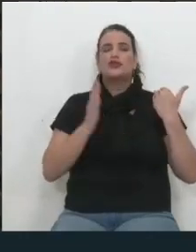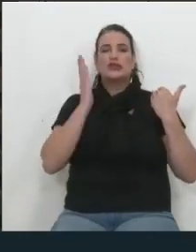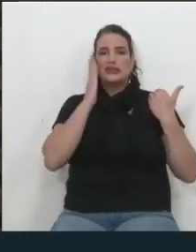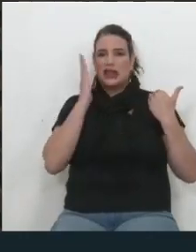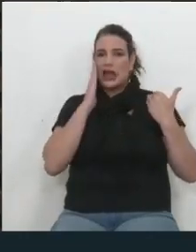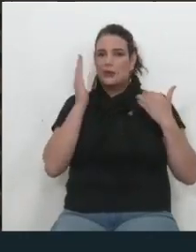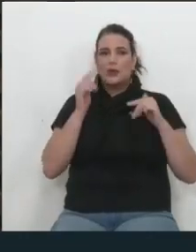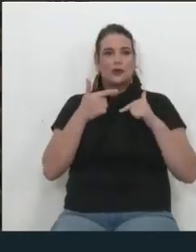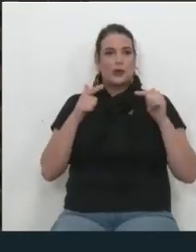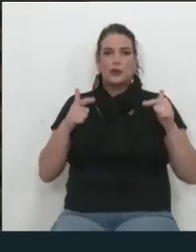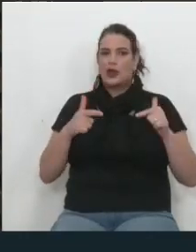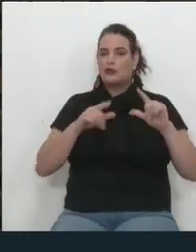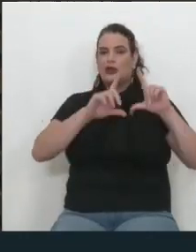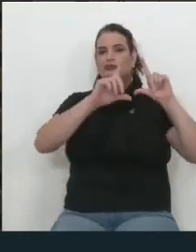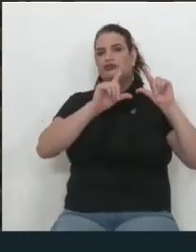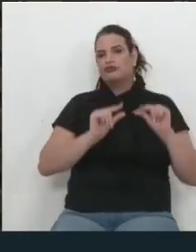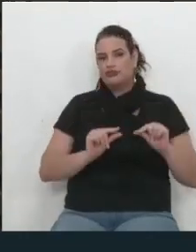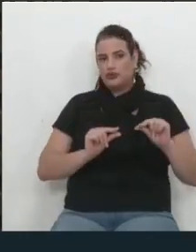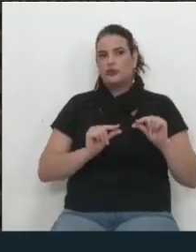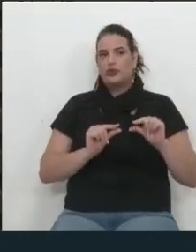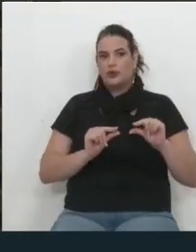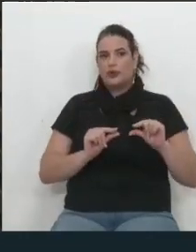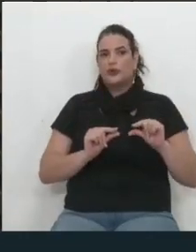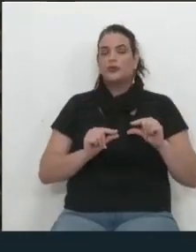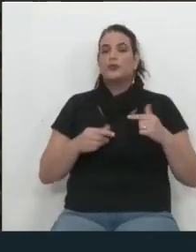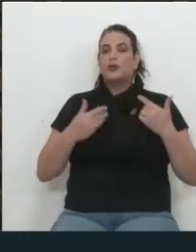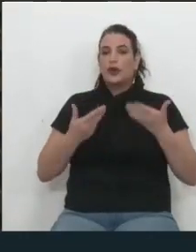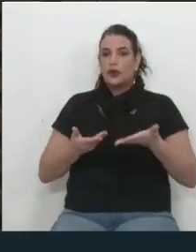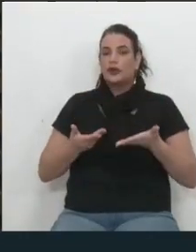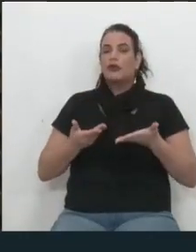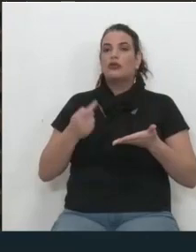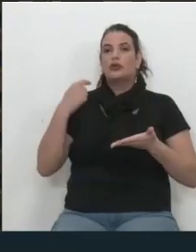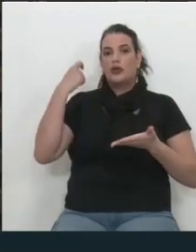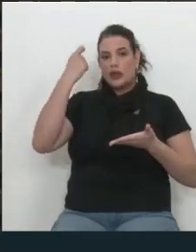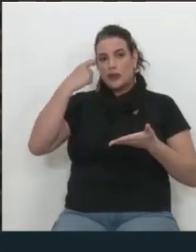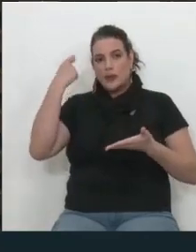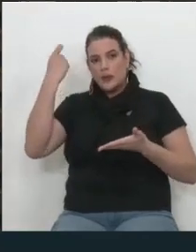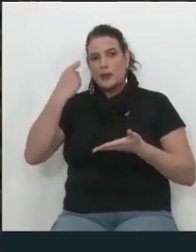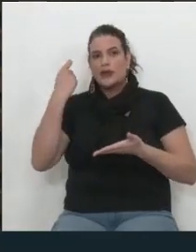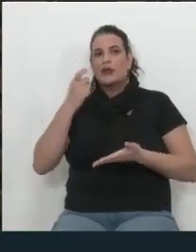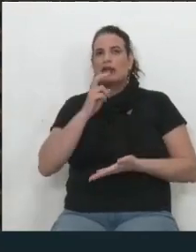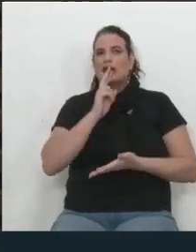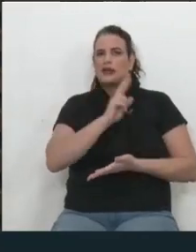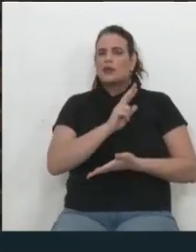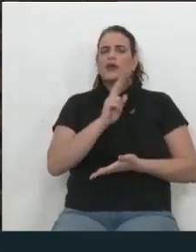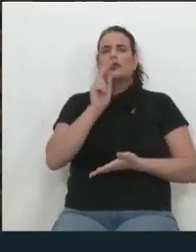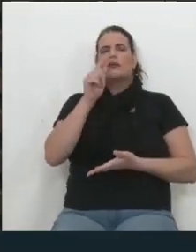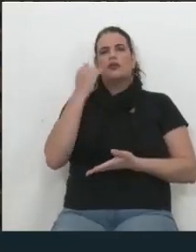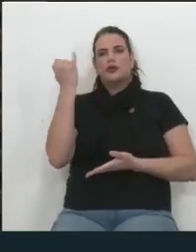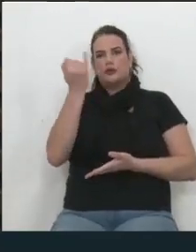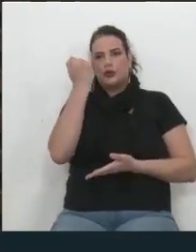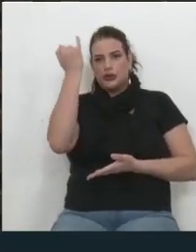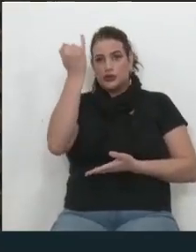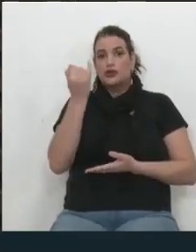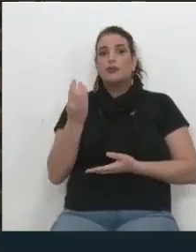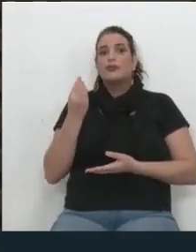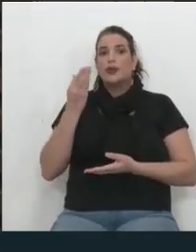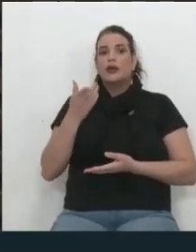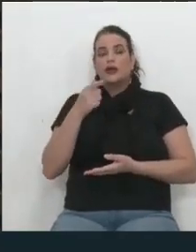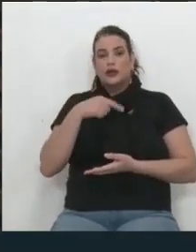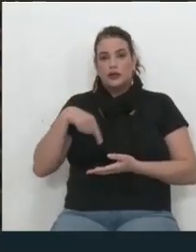mais esse número. Então, esta resposta, esta preocupação, ela é muito importante para que, de fato,